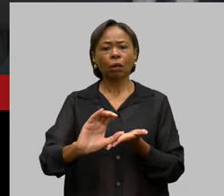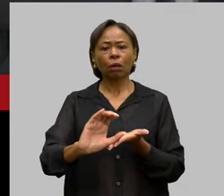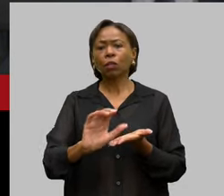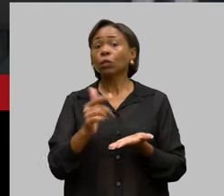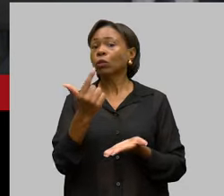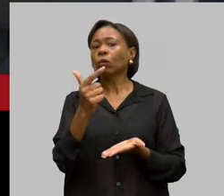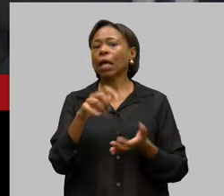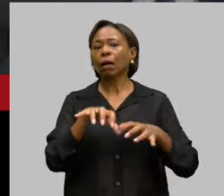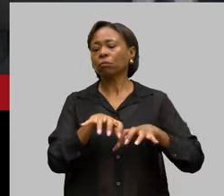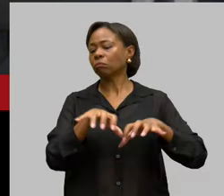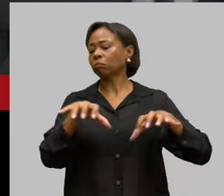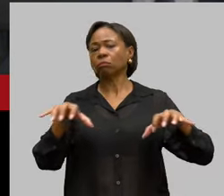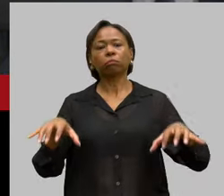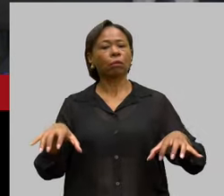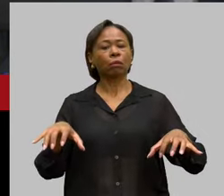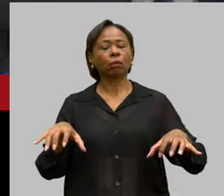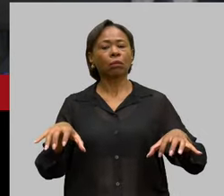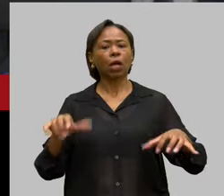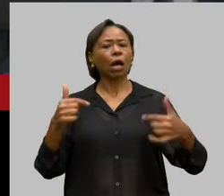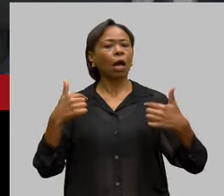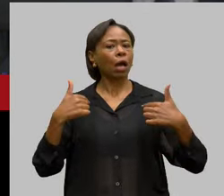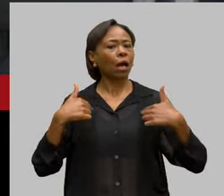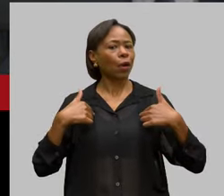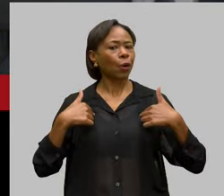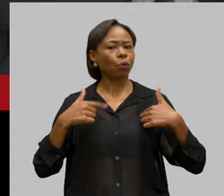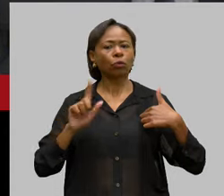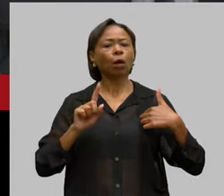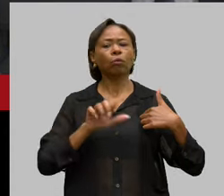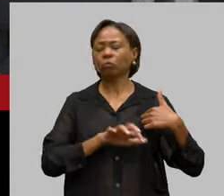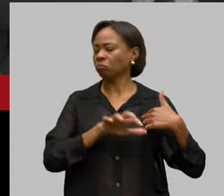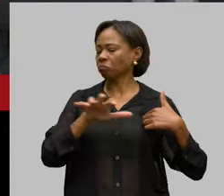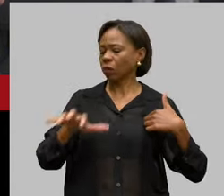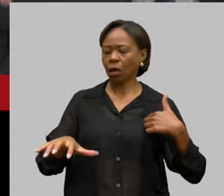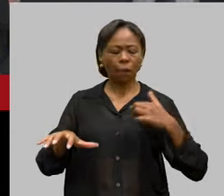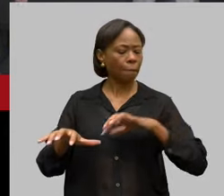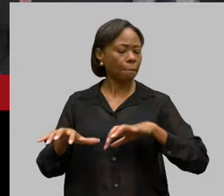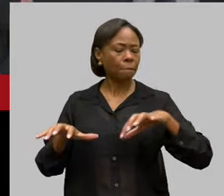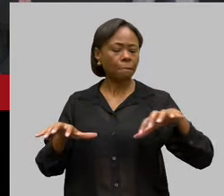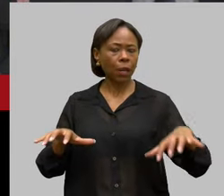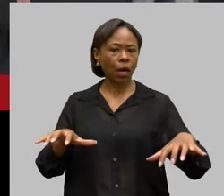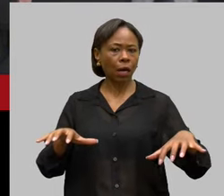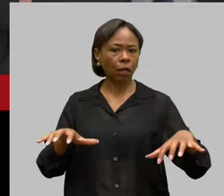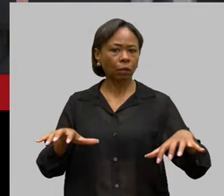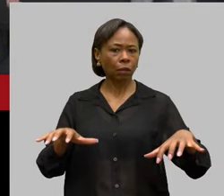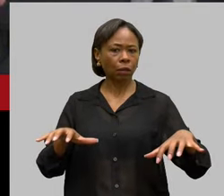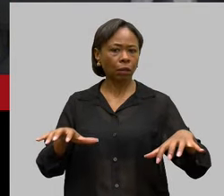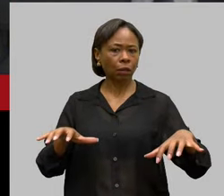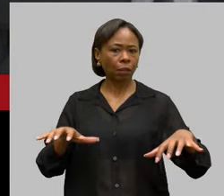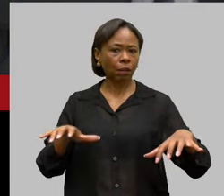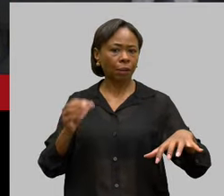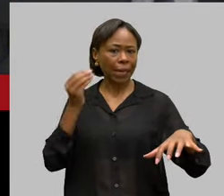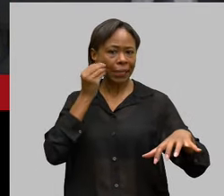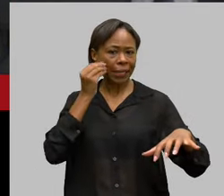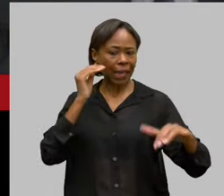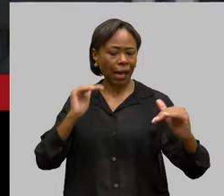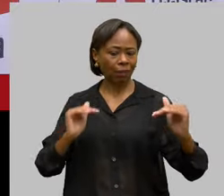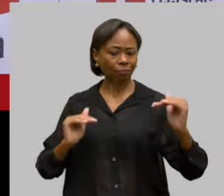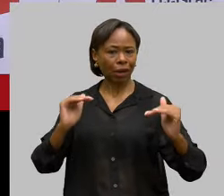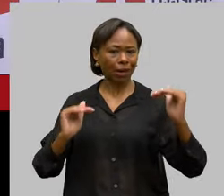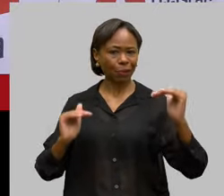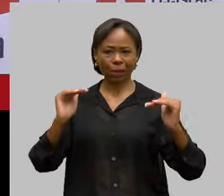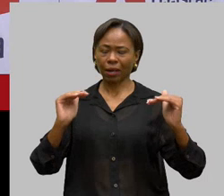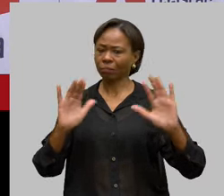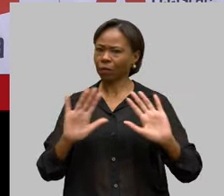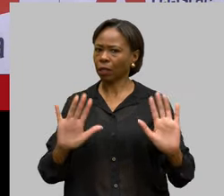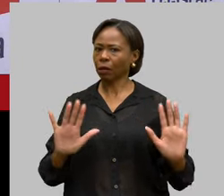massa eu não separei um pedaço para tentar recuperar o outro tá então a